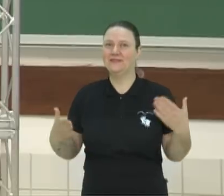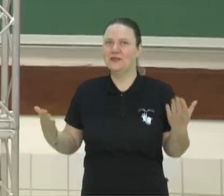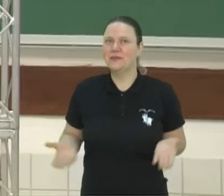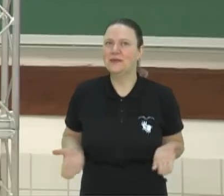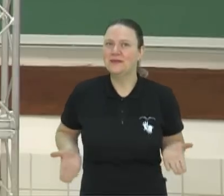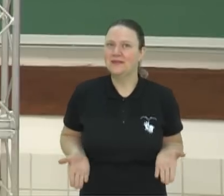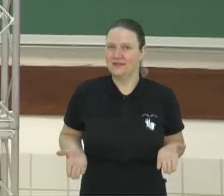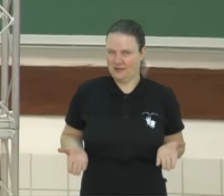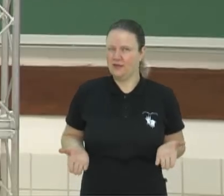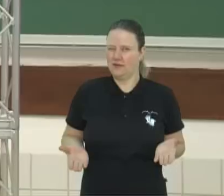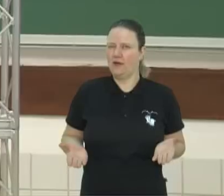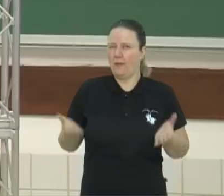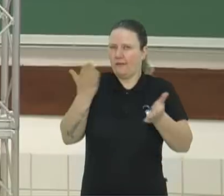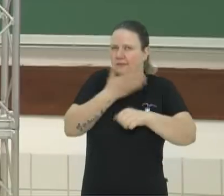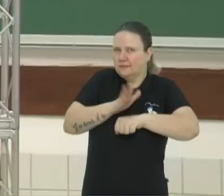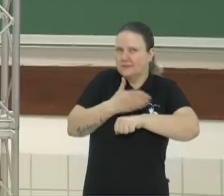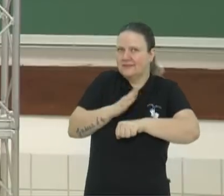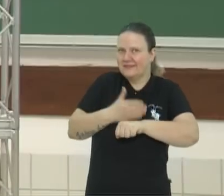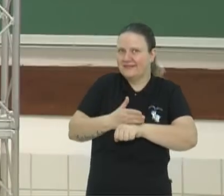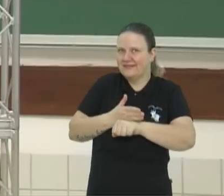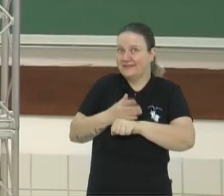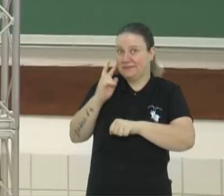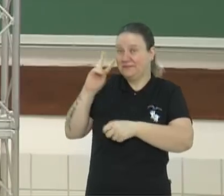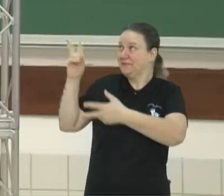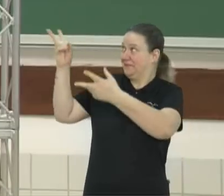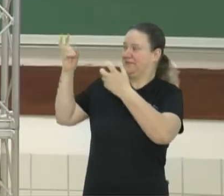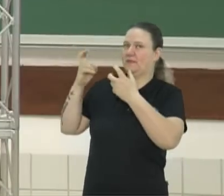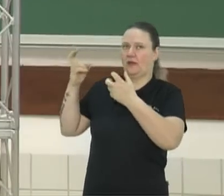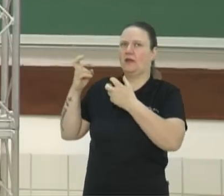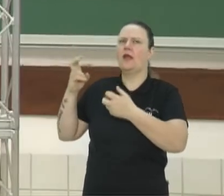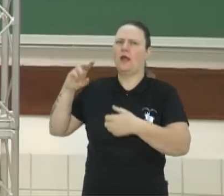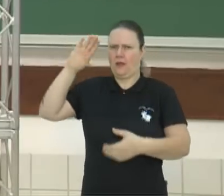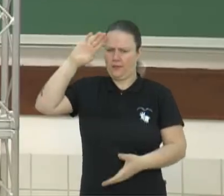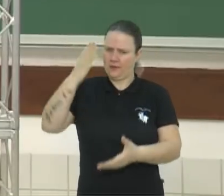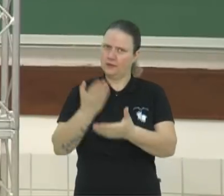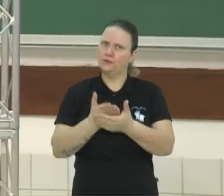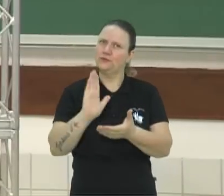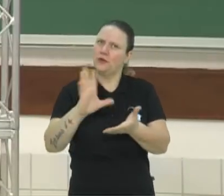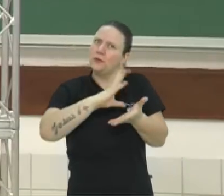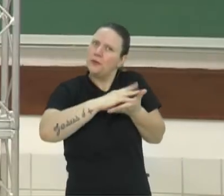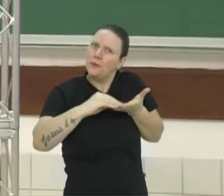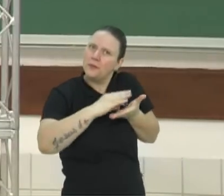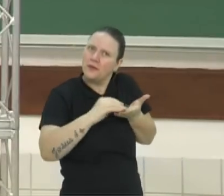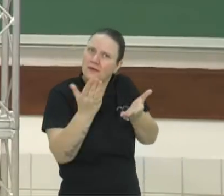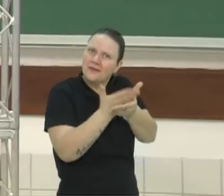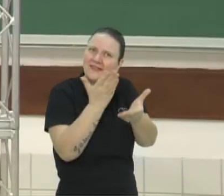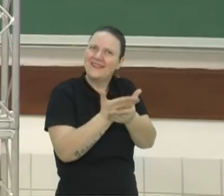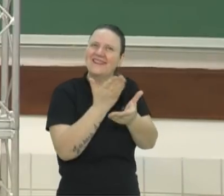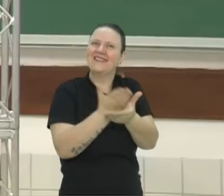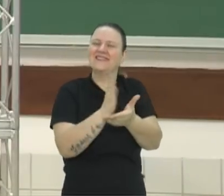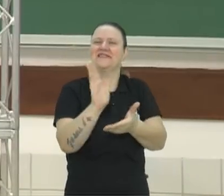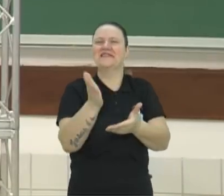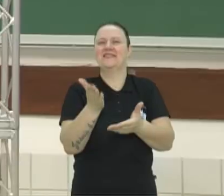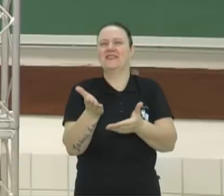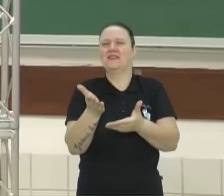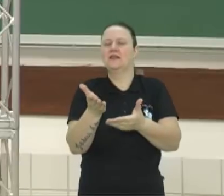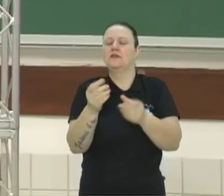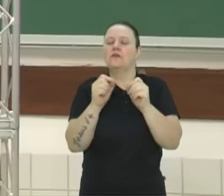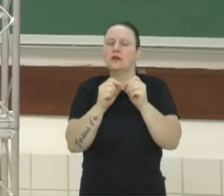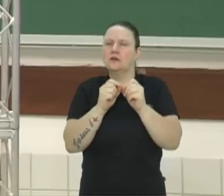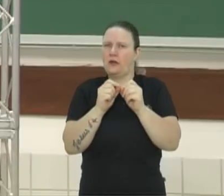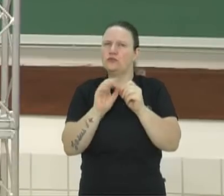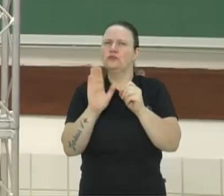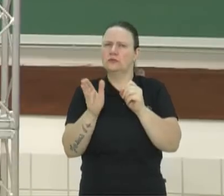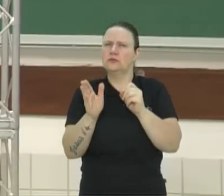Vamos lá, turma, para a resolução da nossa questão. Eu conto que vocês já copiaram no caderno de vocês a questão, né? E já resolveram. Então vamos